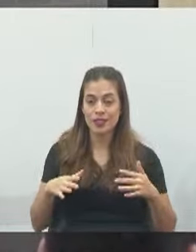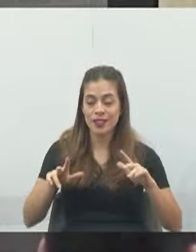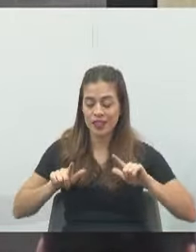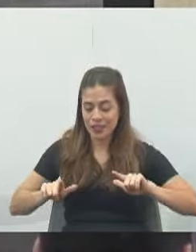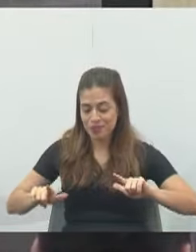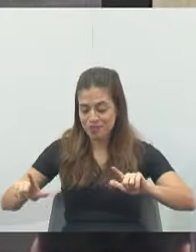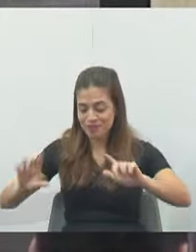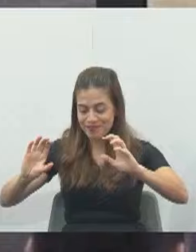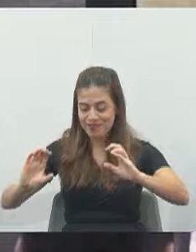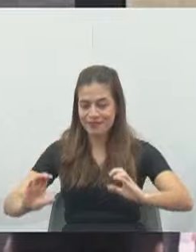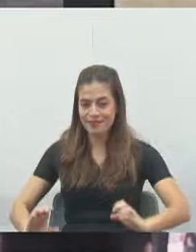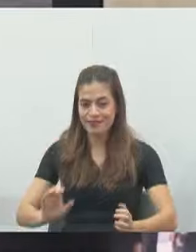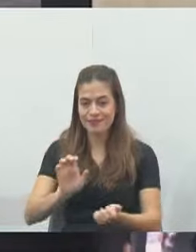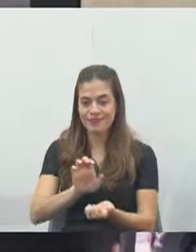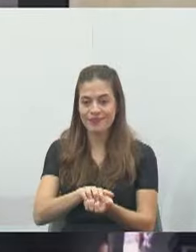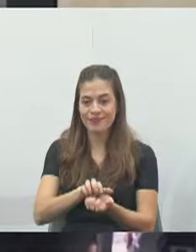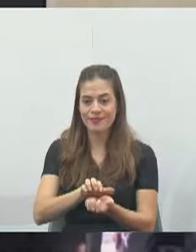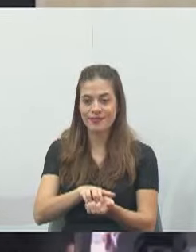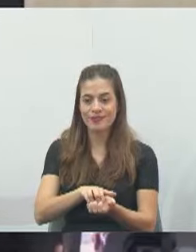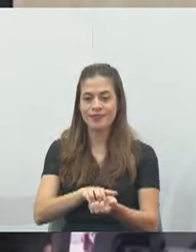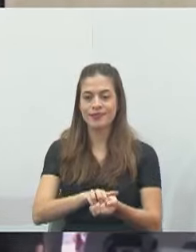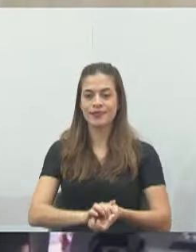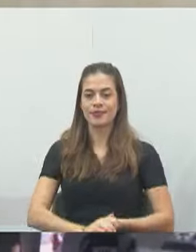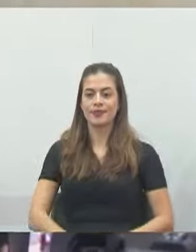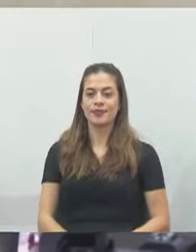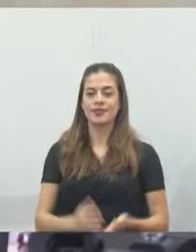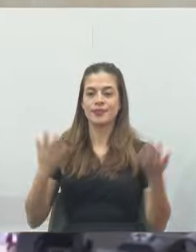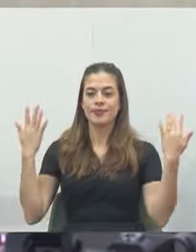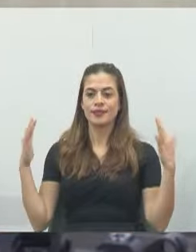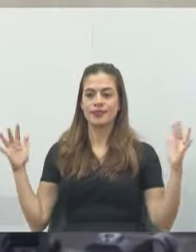o título de cidadão jacareiense.